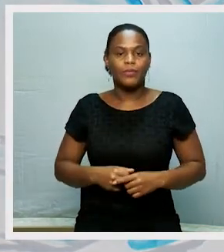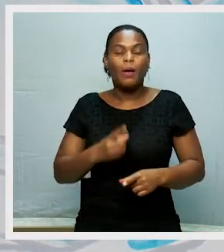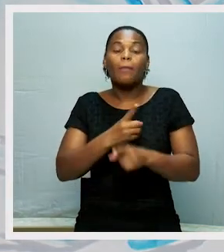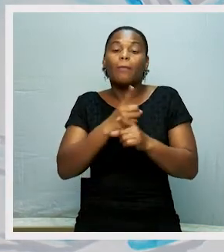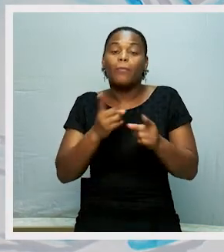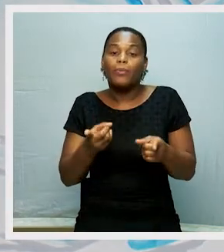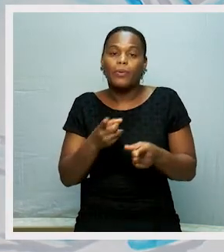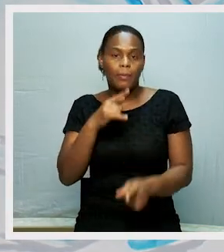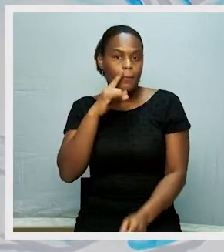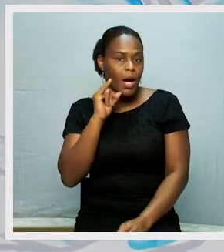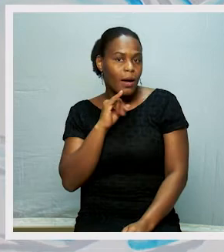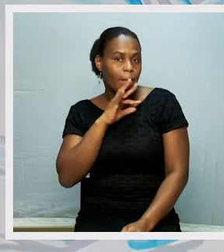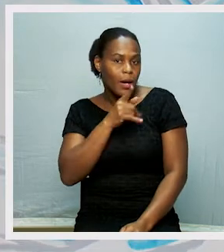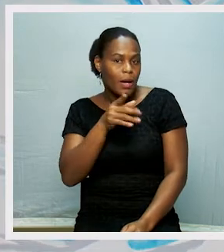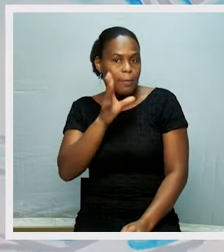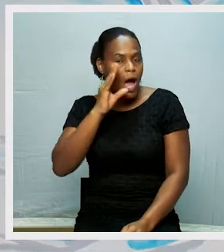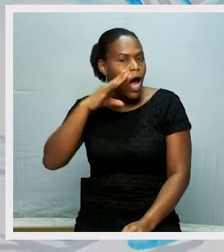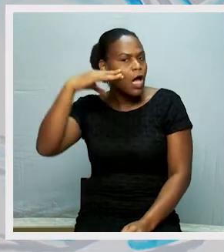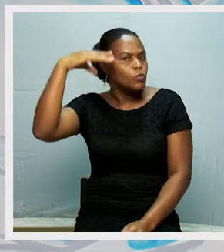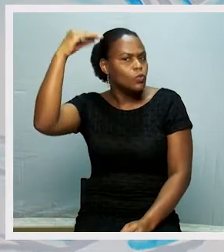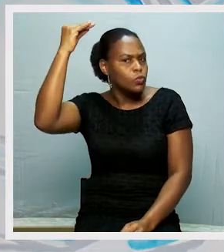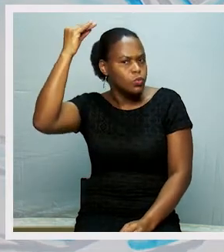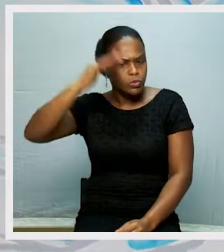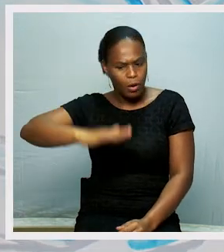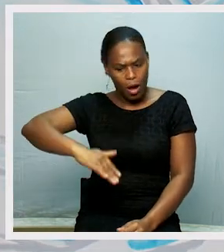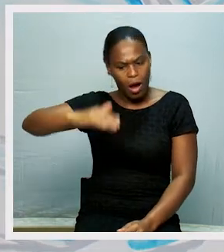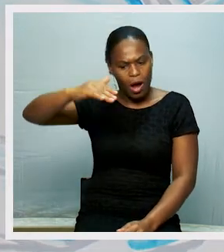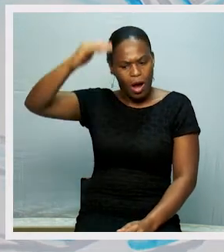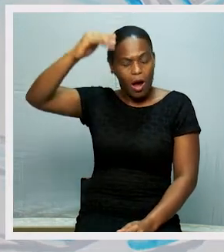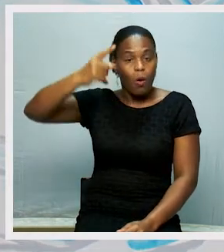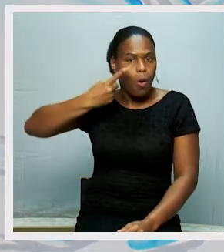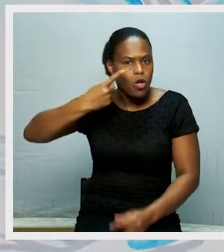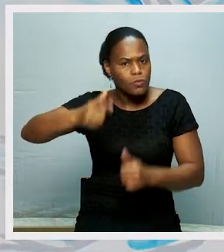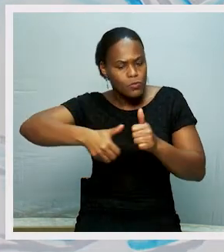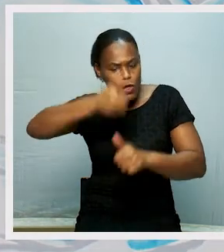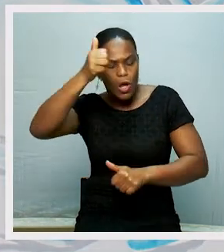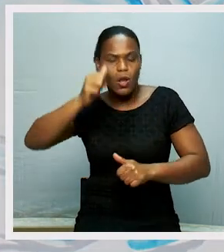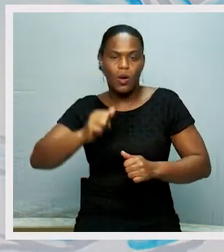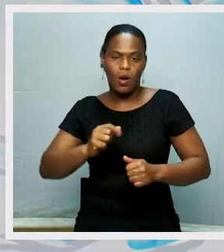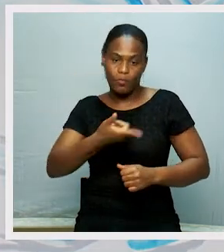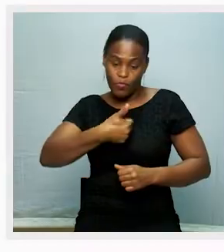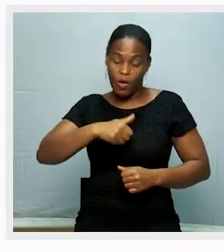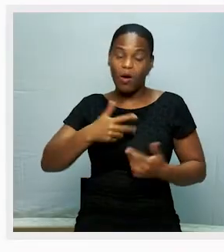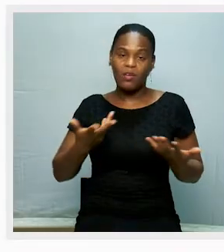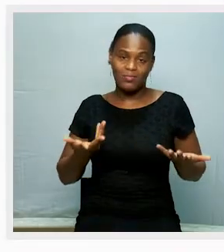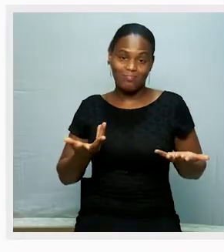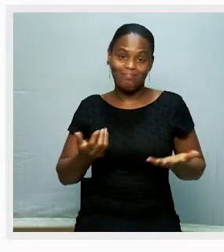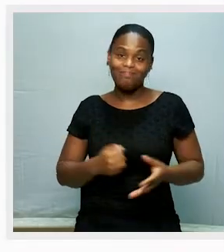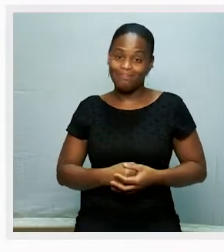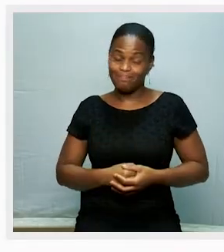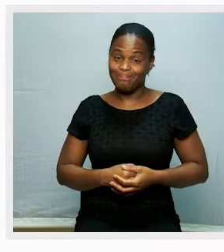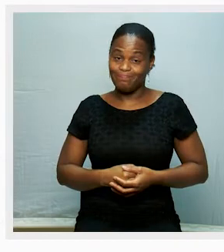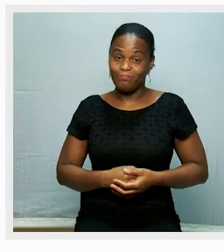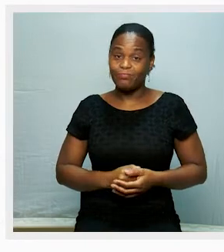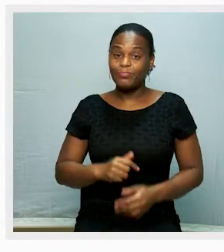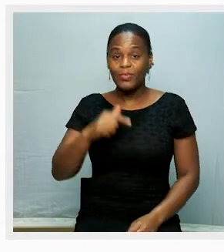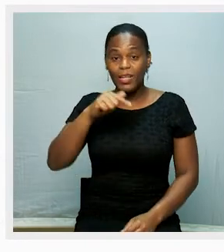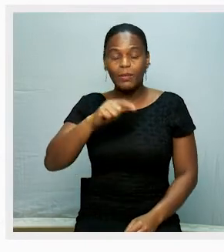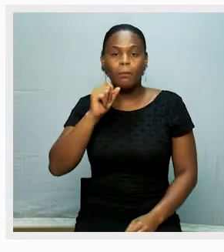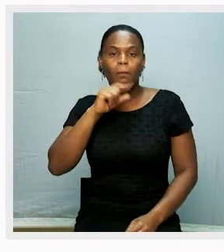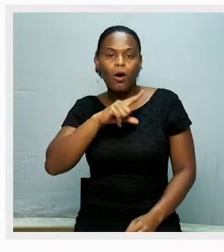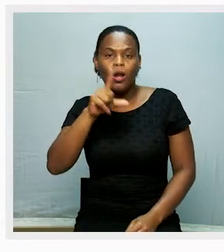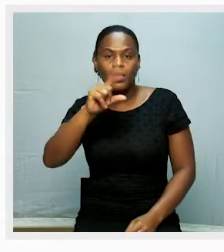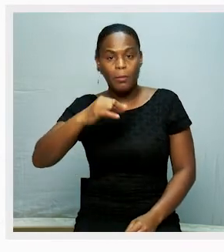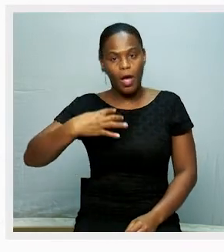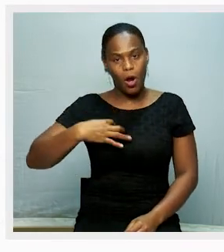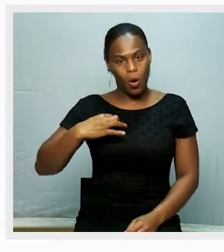obedientes, porque os pais são mais crescidos e eles conhecem melhor do que nós. Aqui também podem